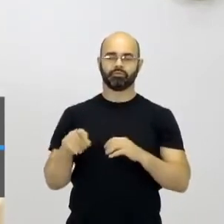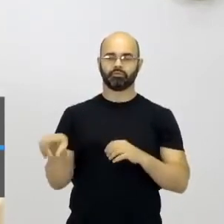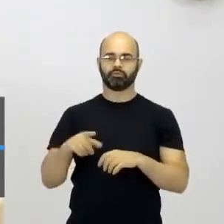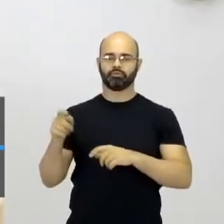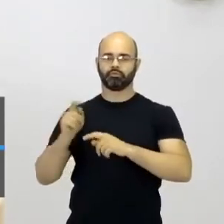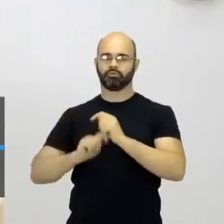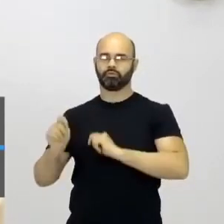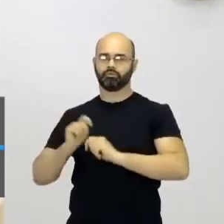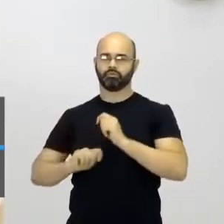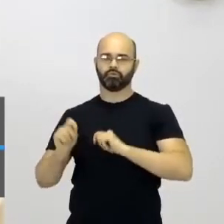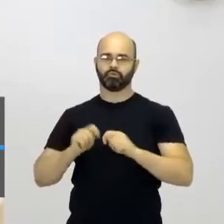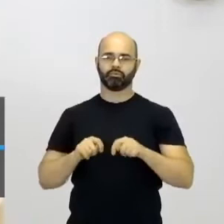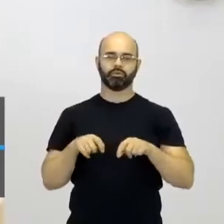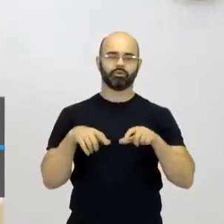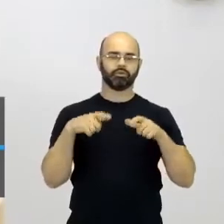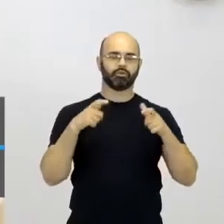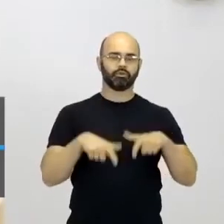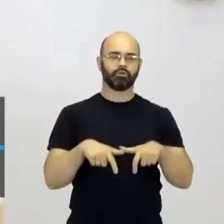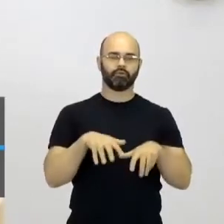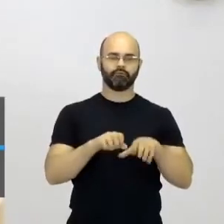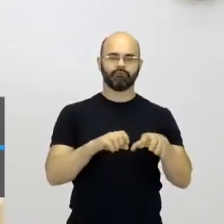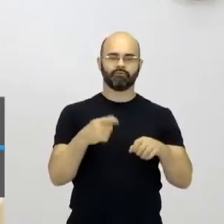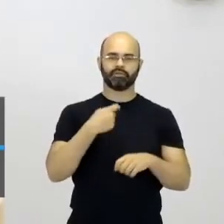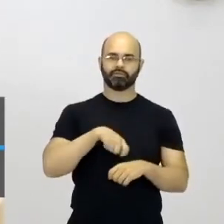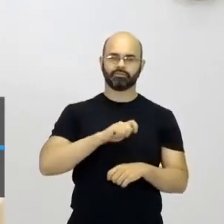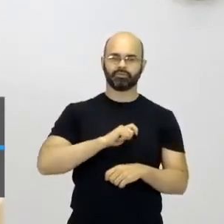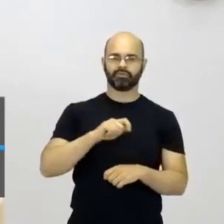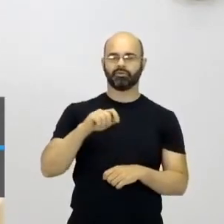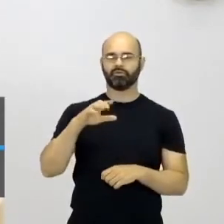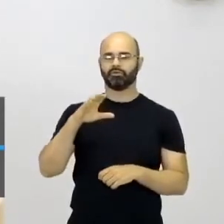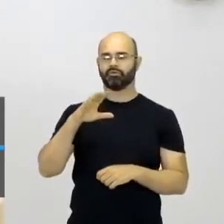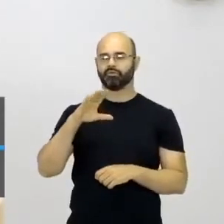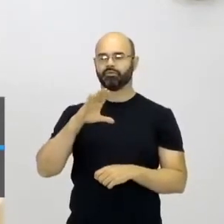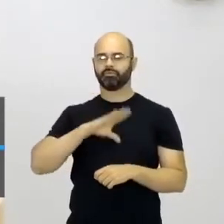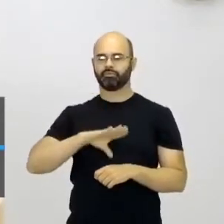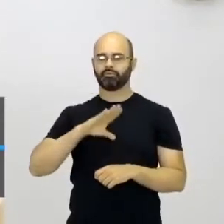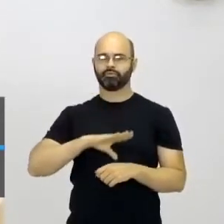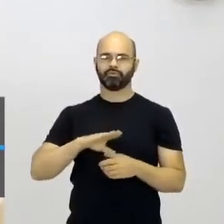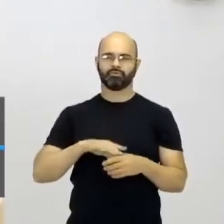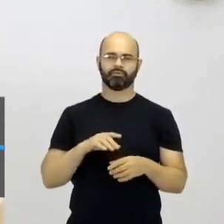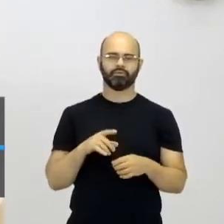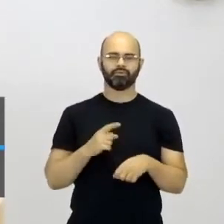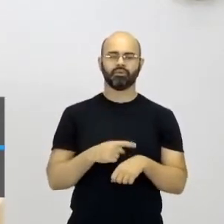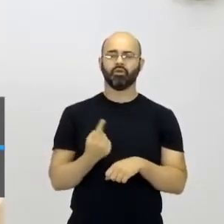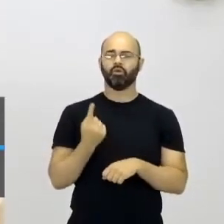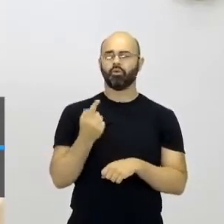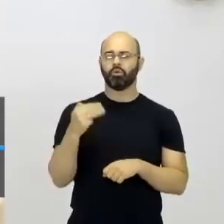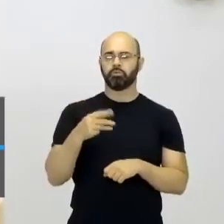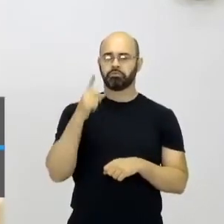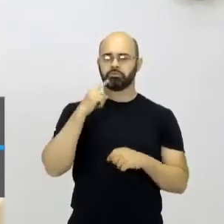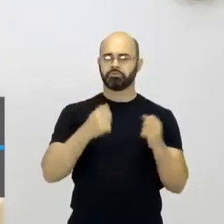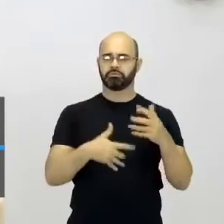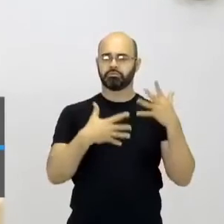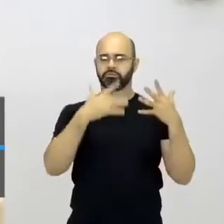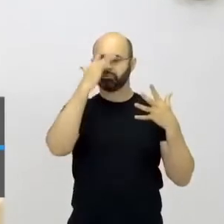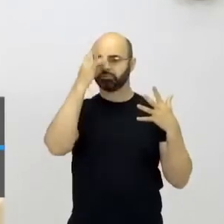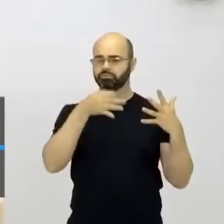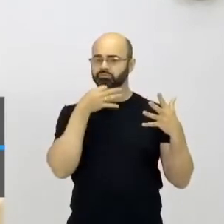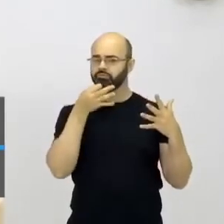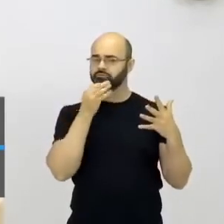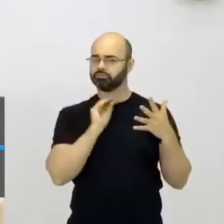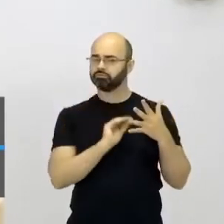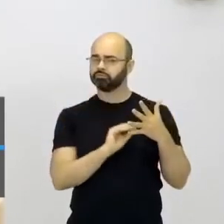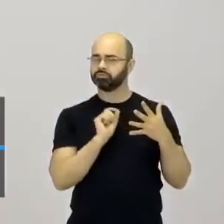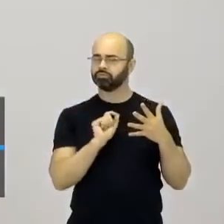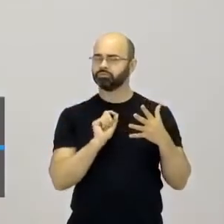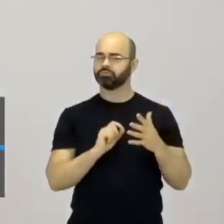e exploração do território, espanhol e português. E a gente tem um minutinho, eu queria saber se o chat tem alguma contribuição, algo